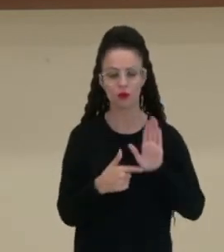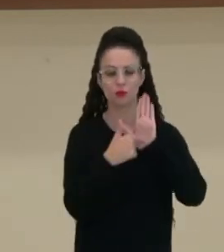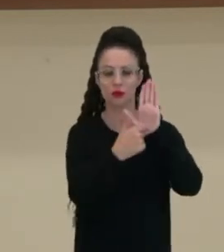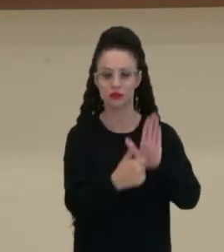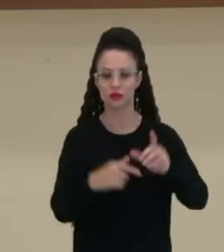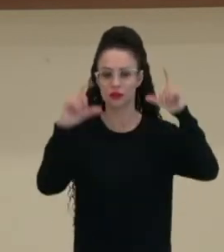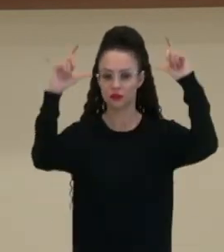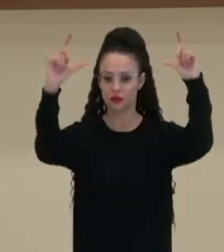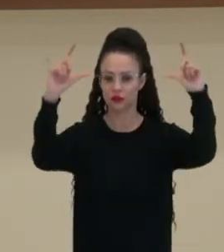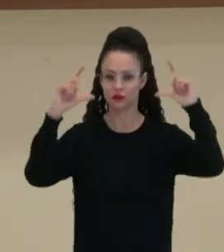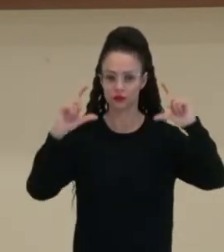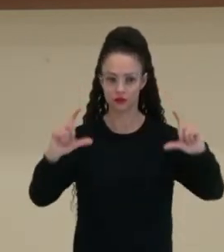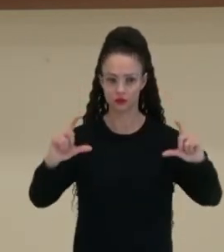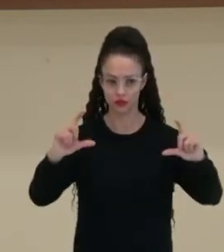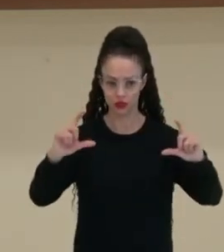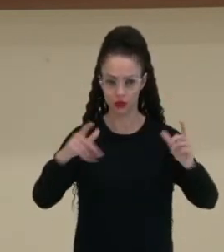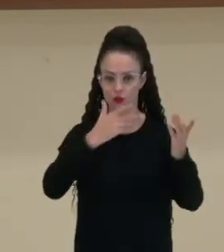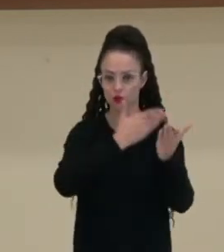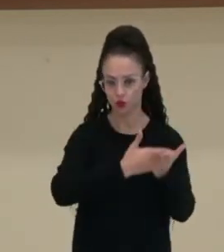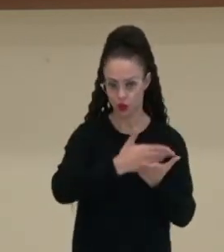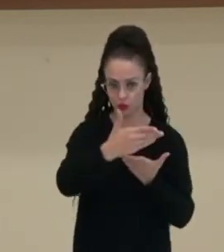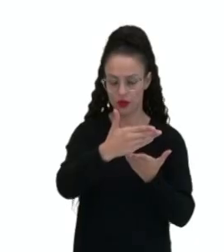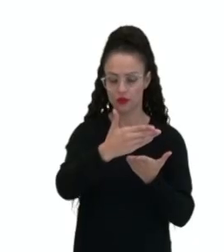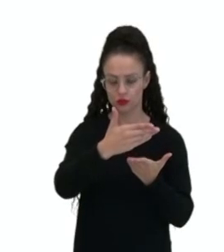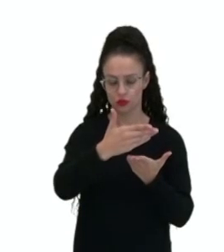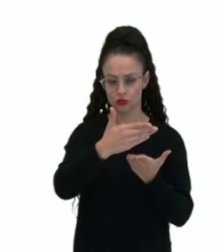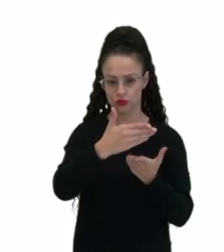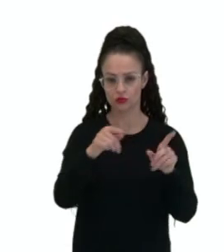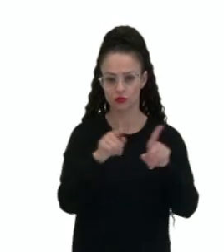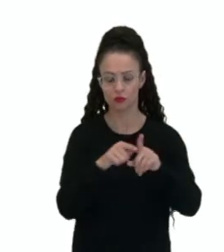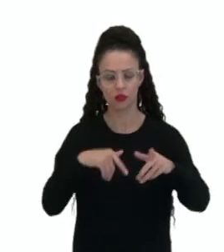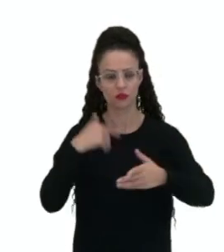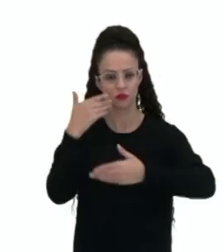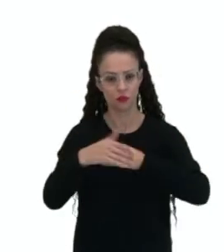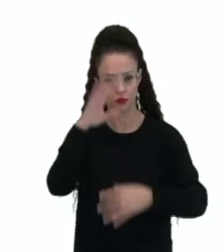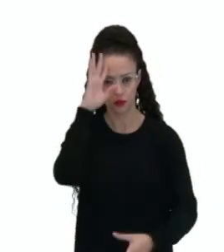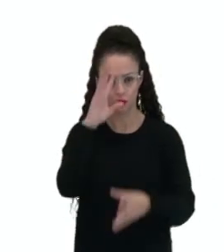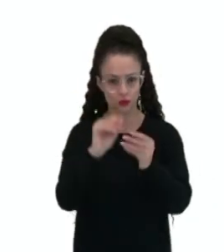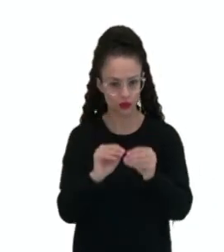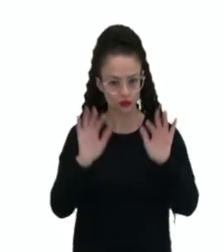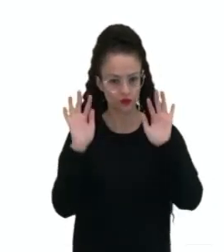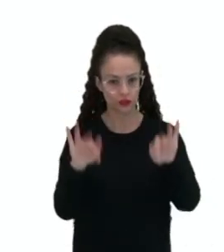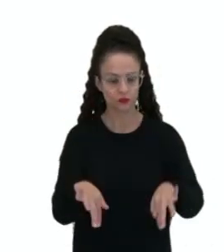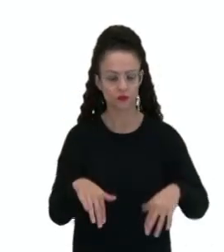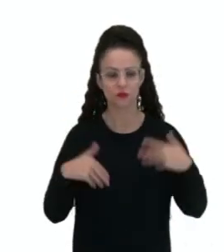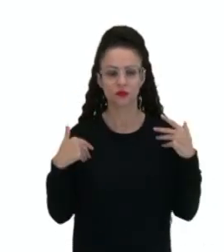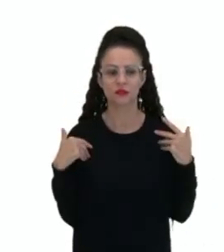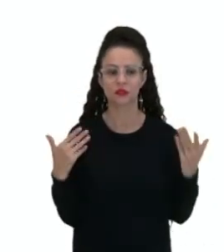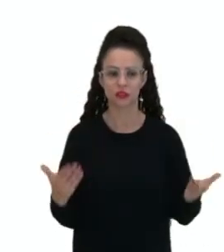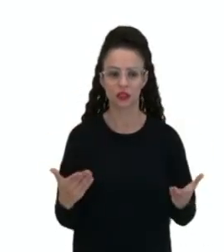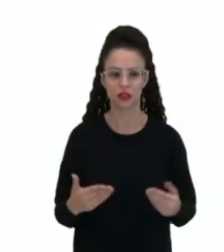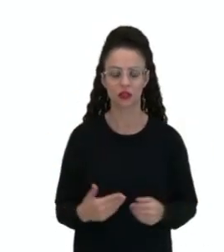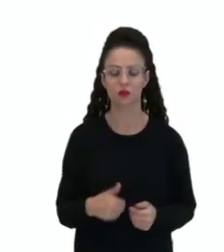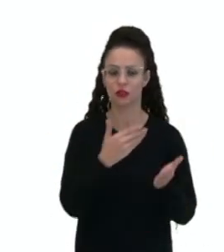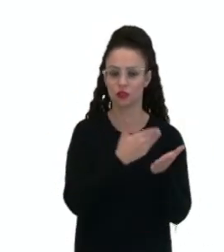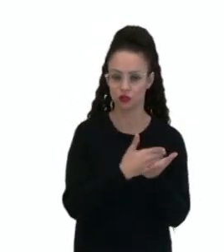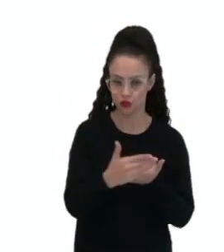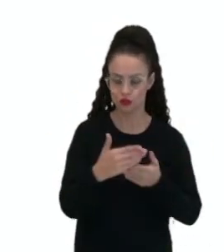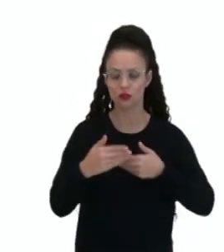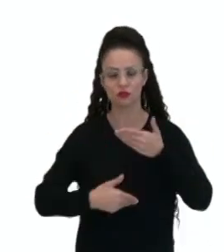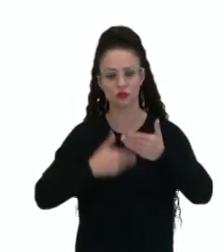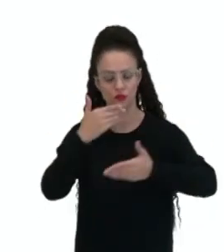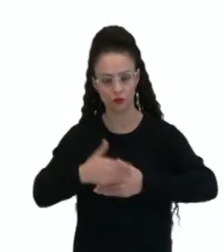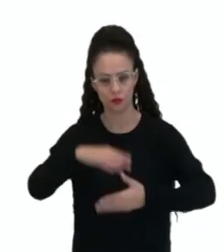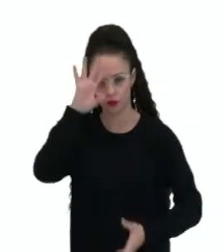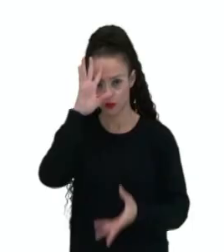apresentadas aqui, ó, no meu azulzinho na introdução, e o que ele está concluindo. Então, introdução,